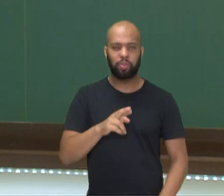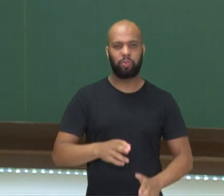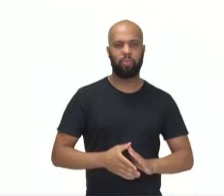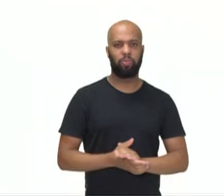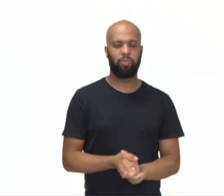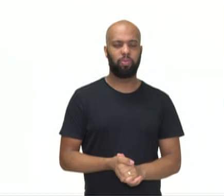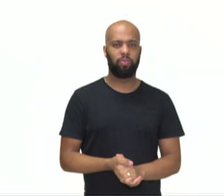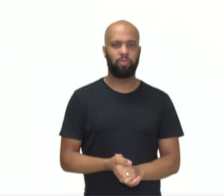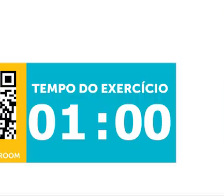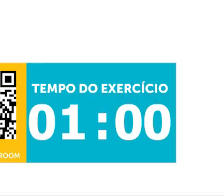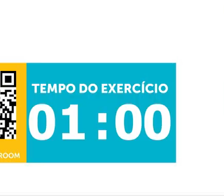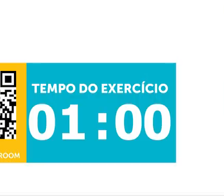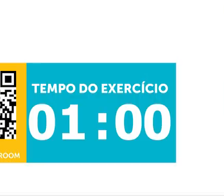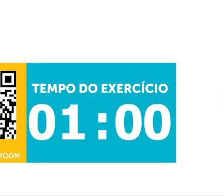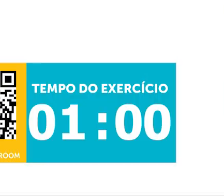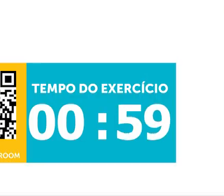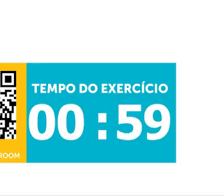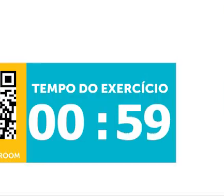ratito.